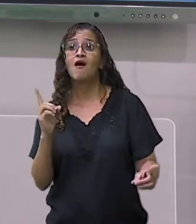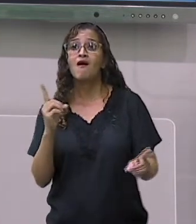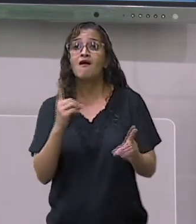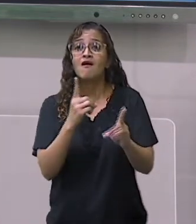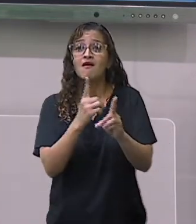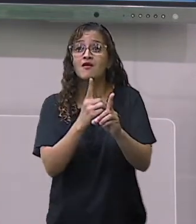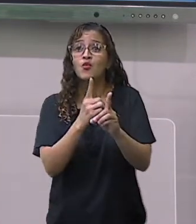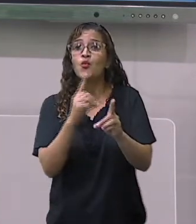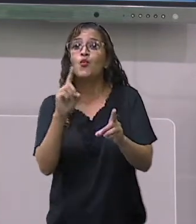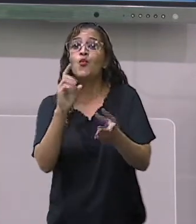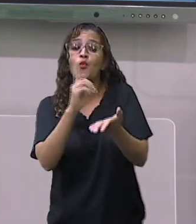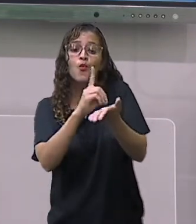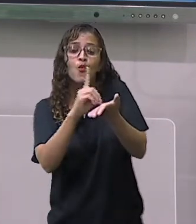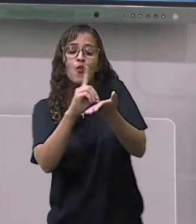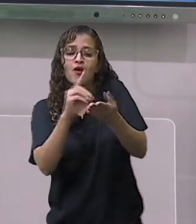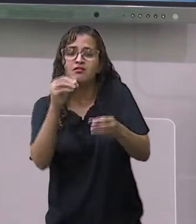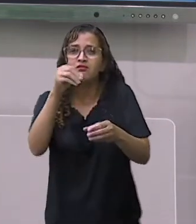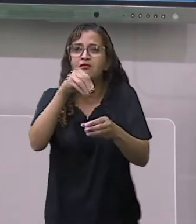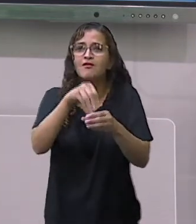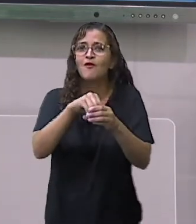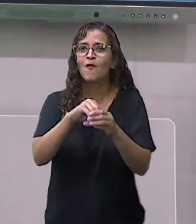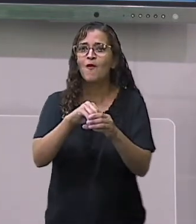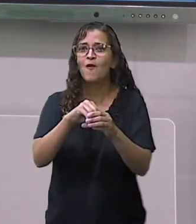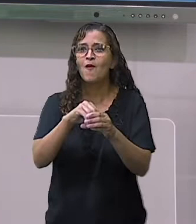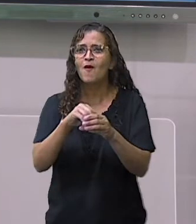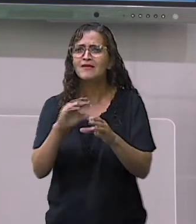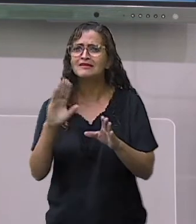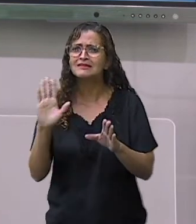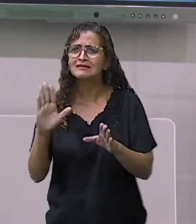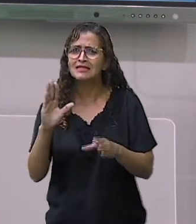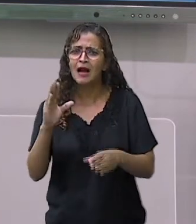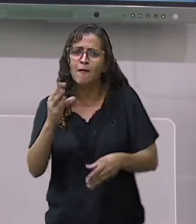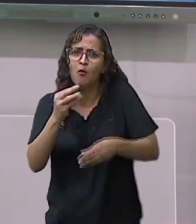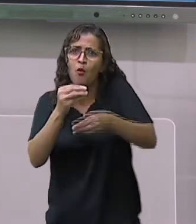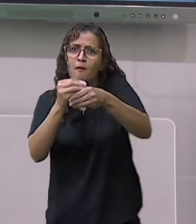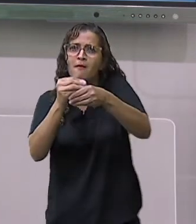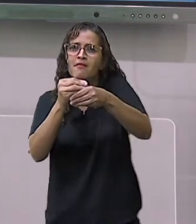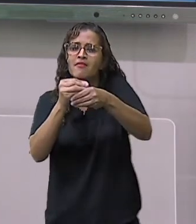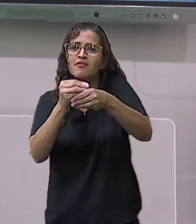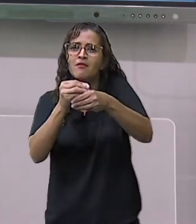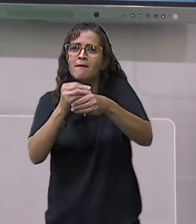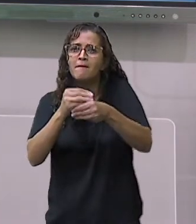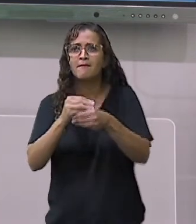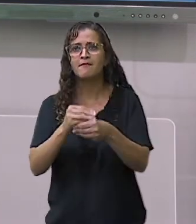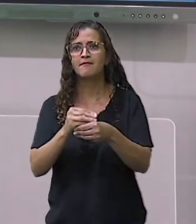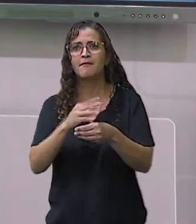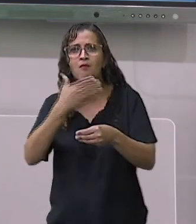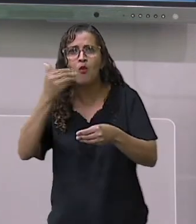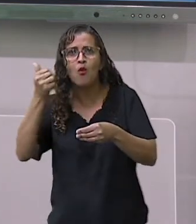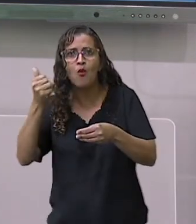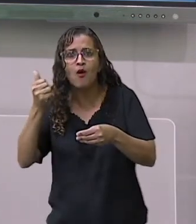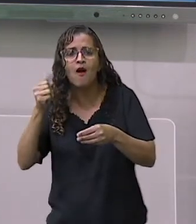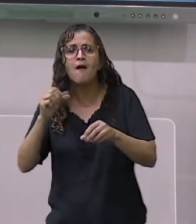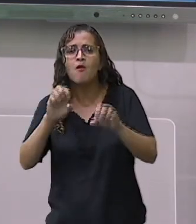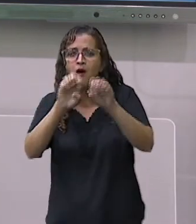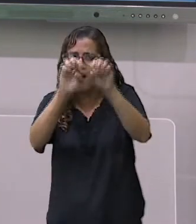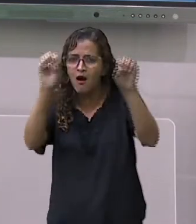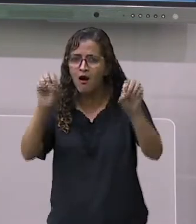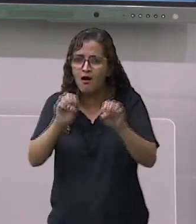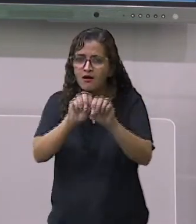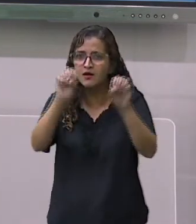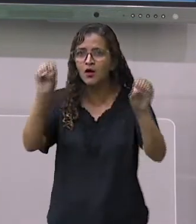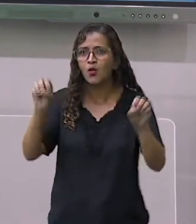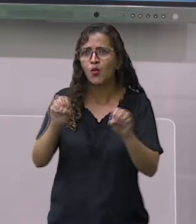outros dicionários que vem completo, com toda essa estrutura que a gente acabou de ler.